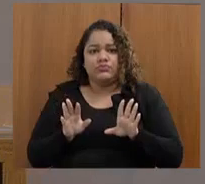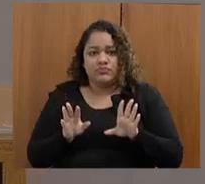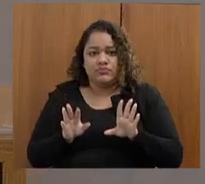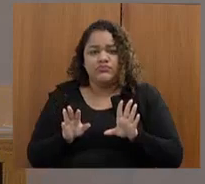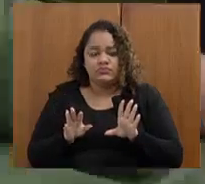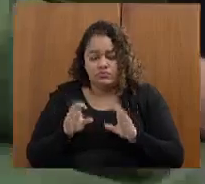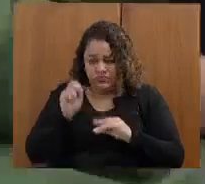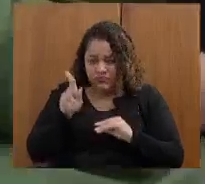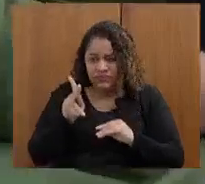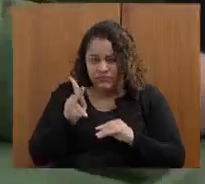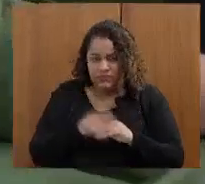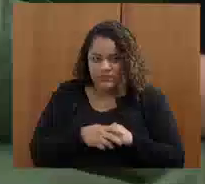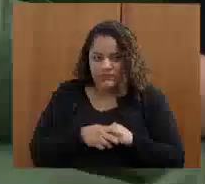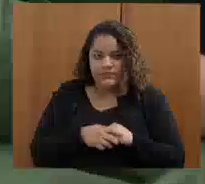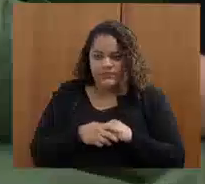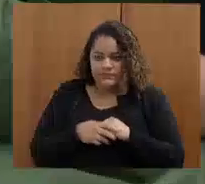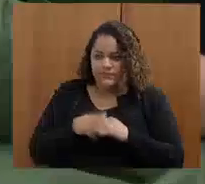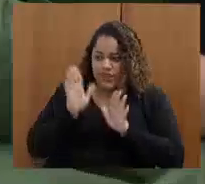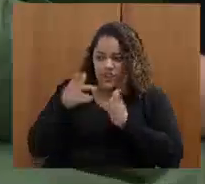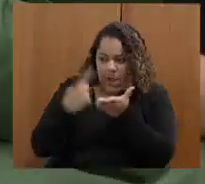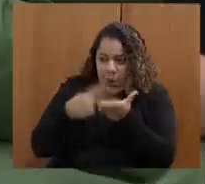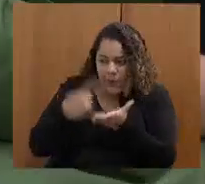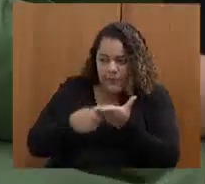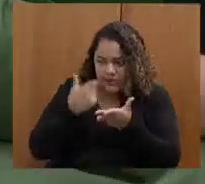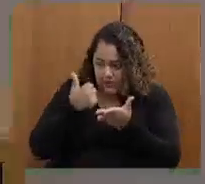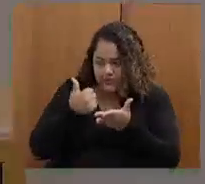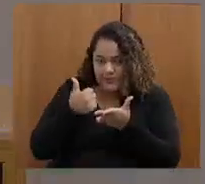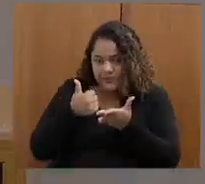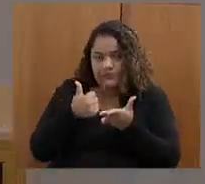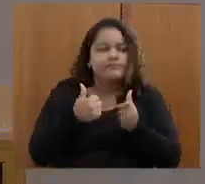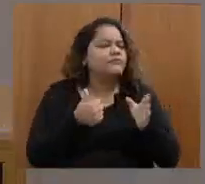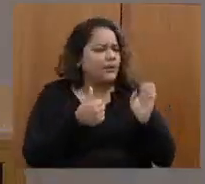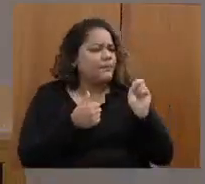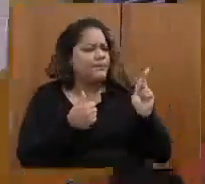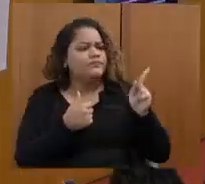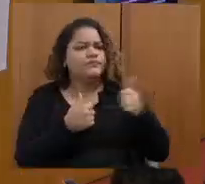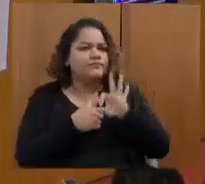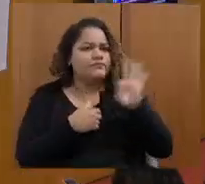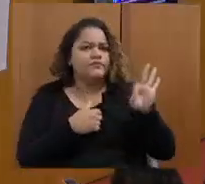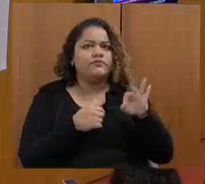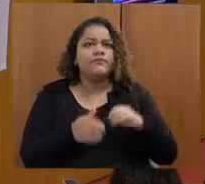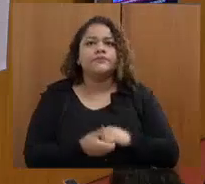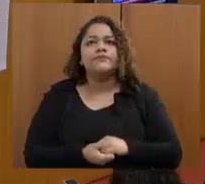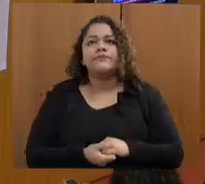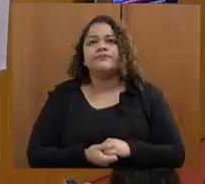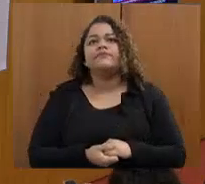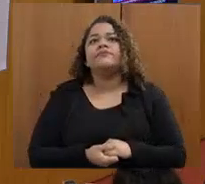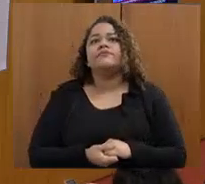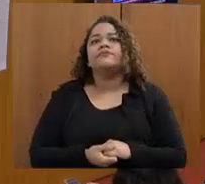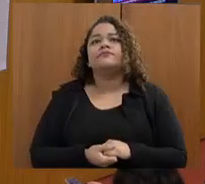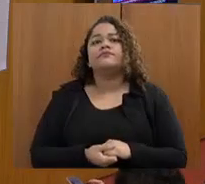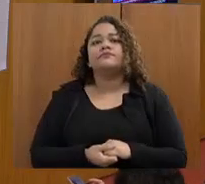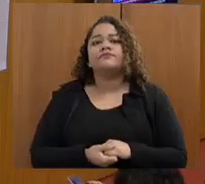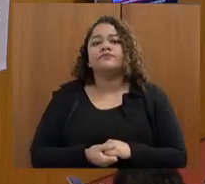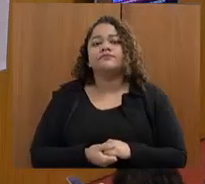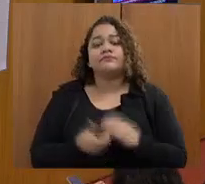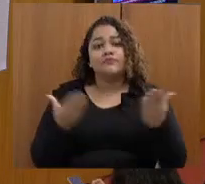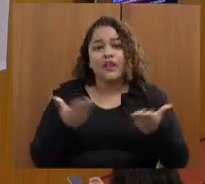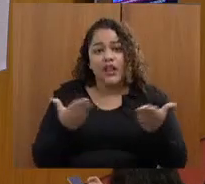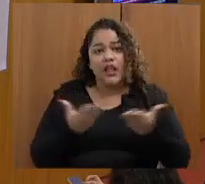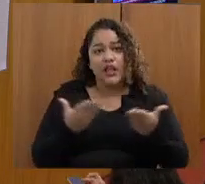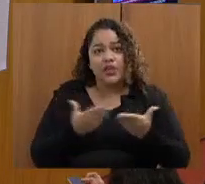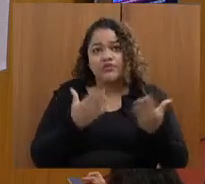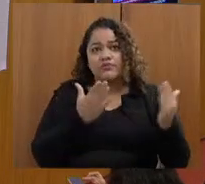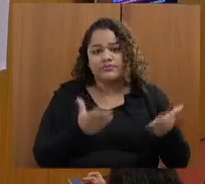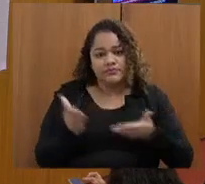ficam objetivos encaminhamento por gentileza pode ser Muito obrigado passo agora as